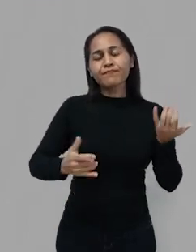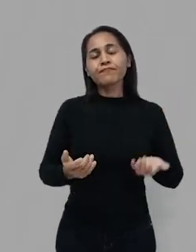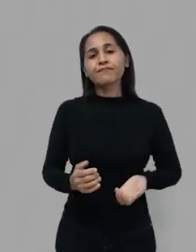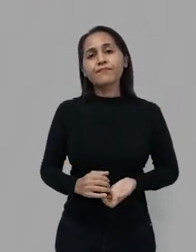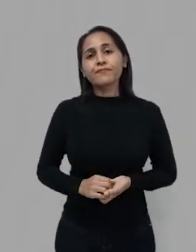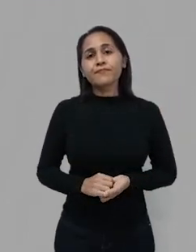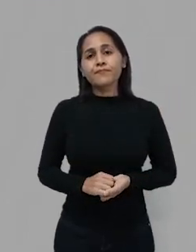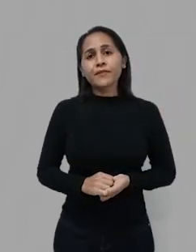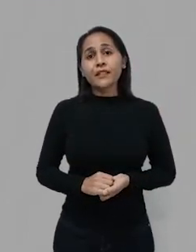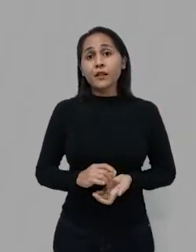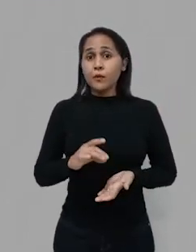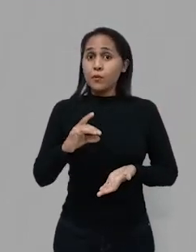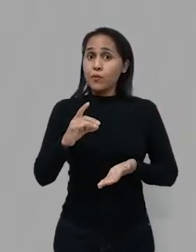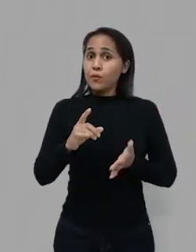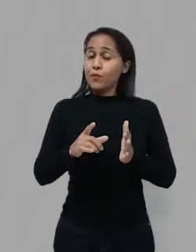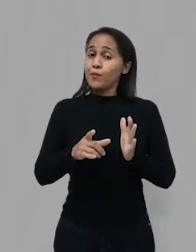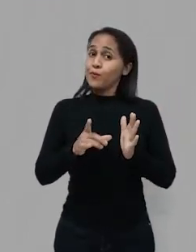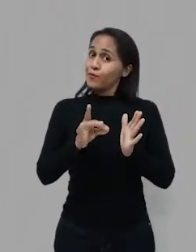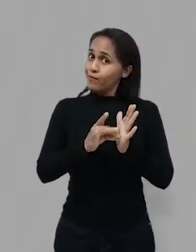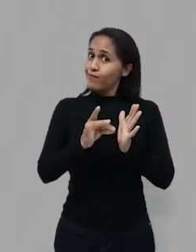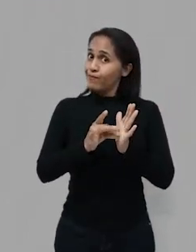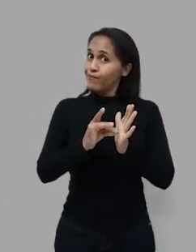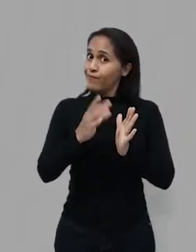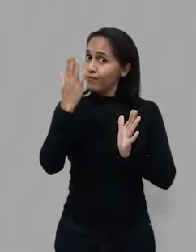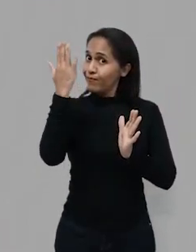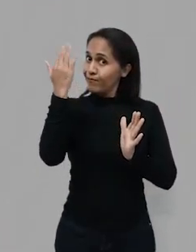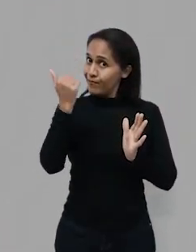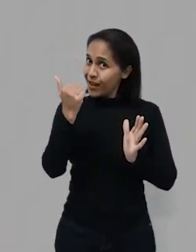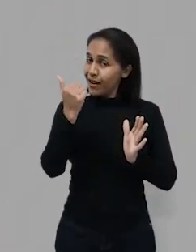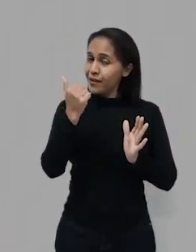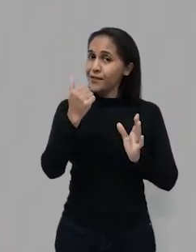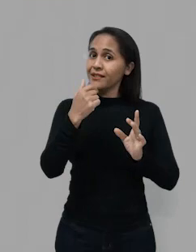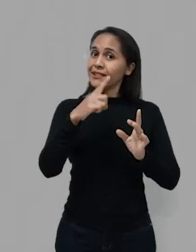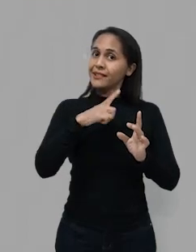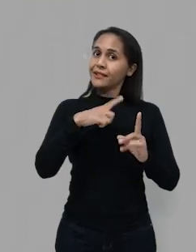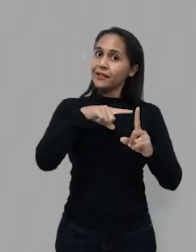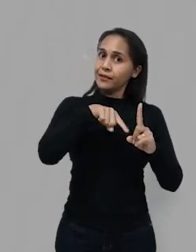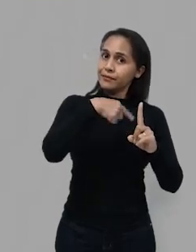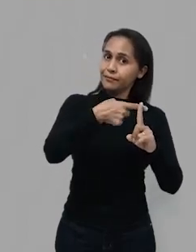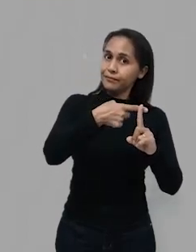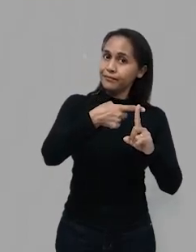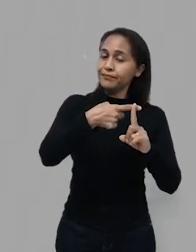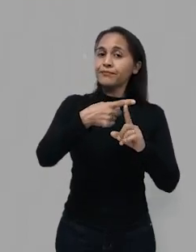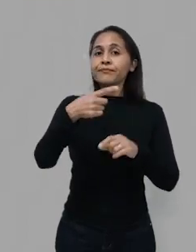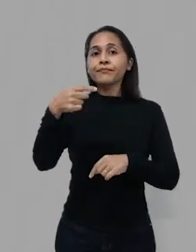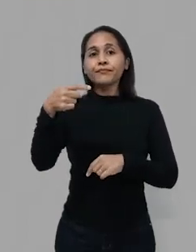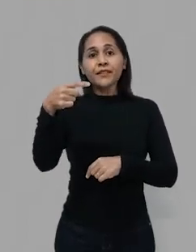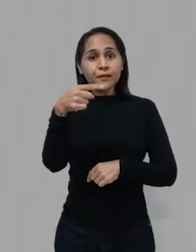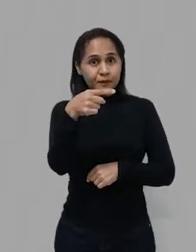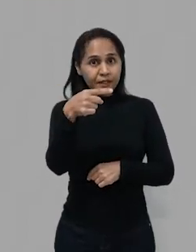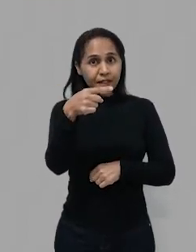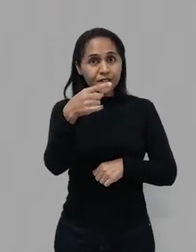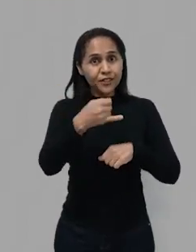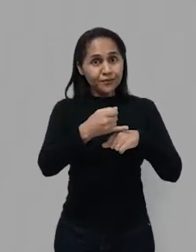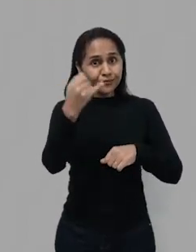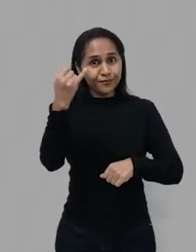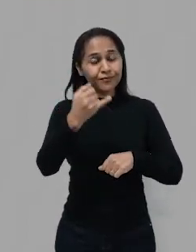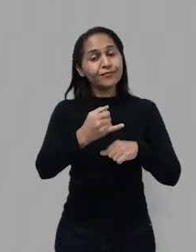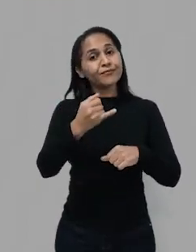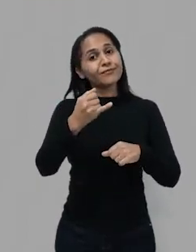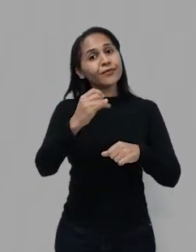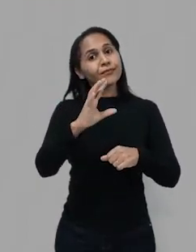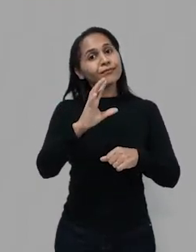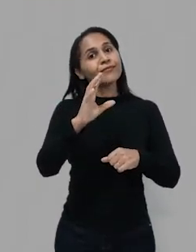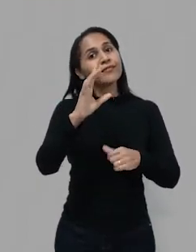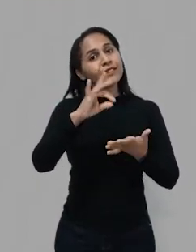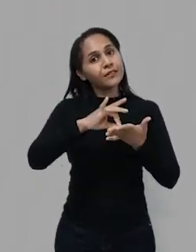na verdade, eles já estão separados, porque uns são positivos e outros são negativos. Então, é a presença desses íons, porque